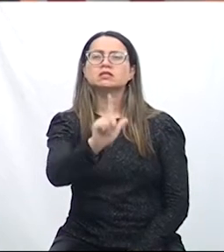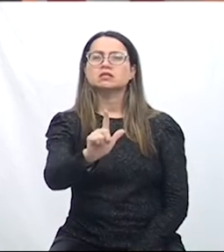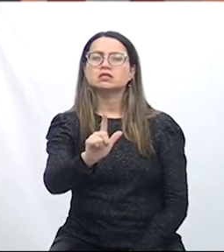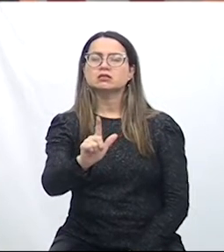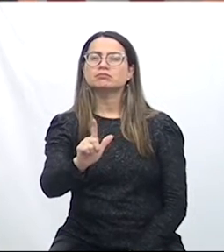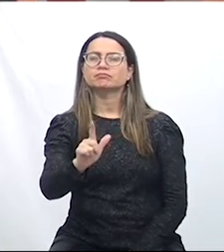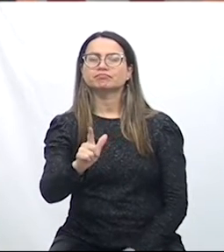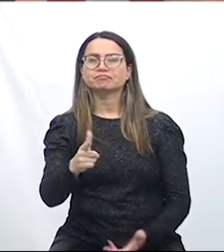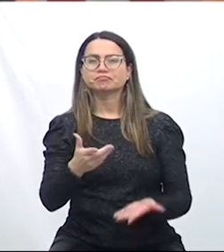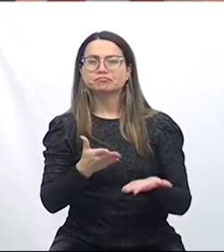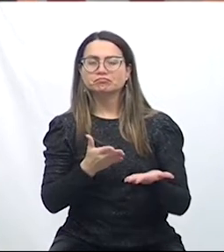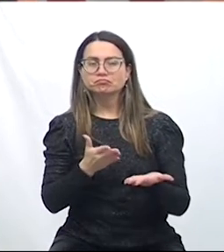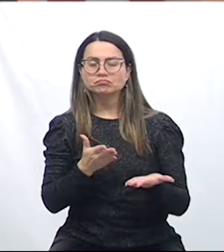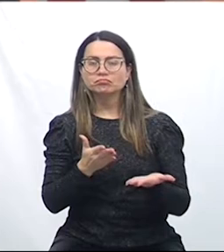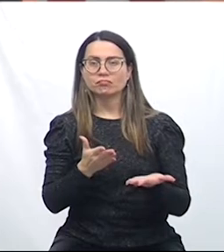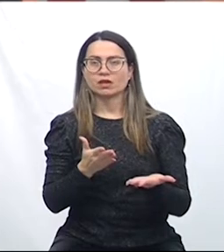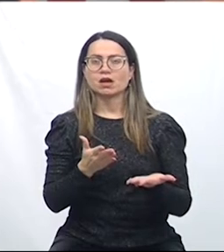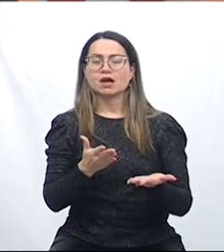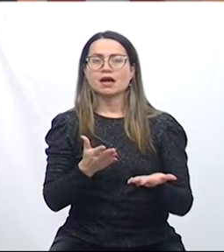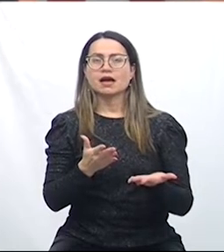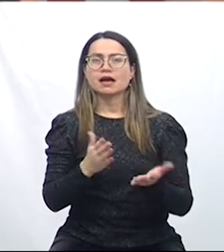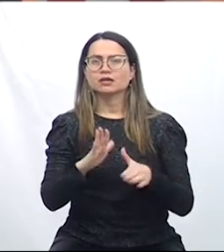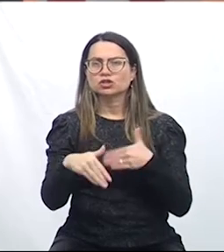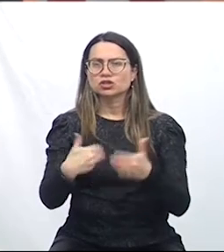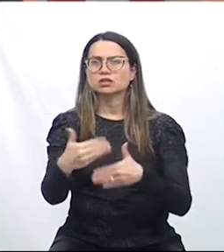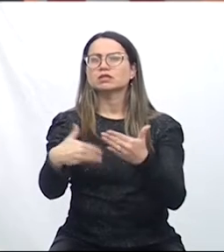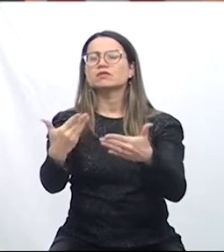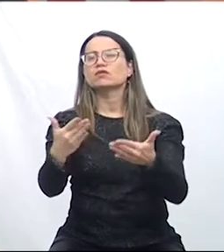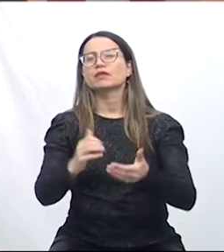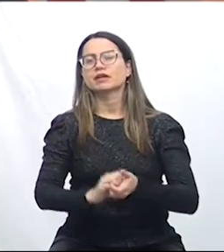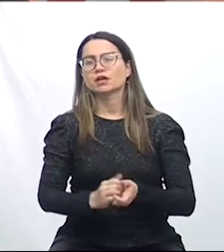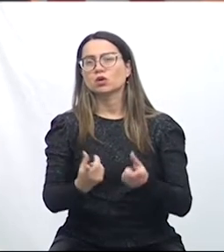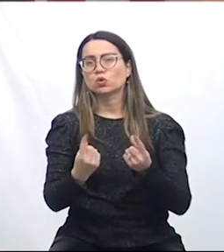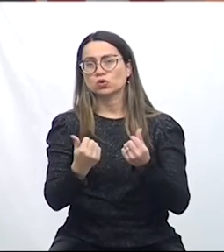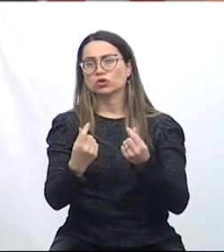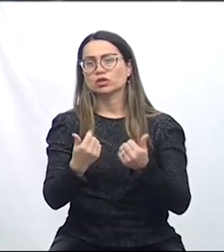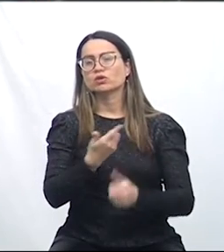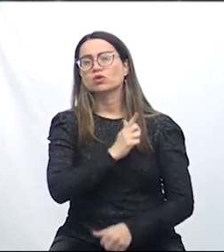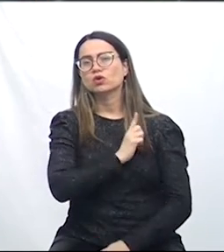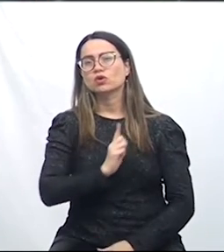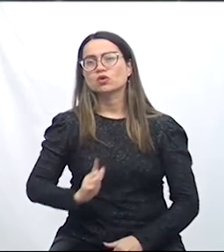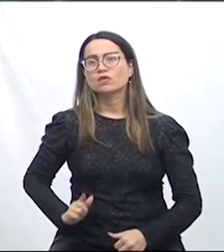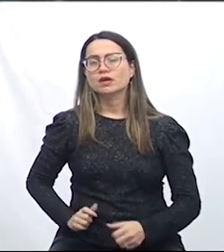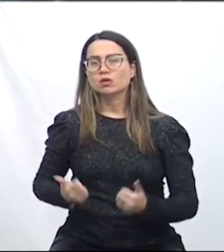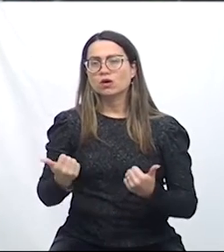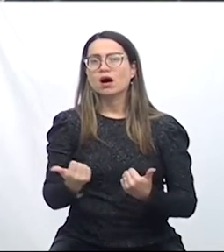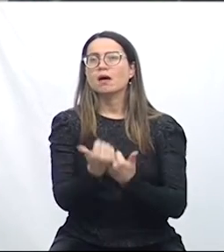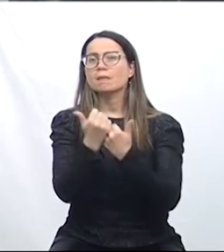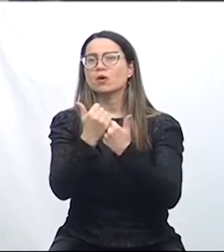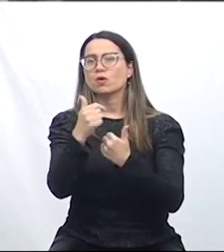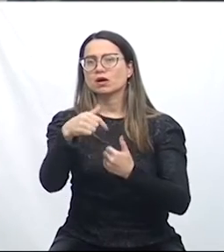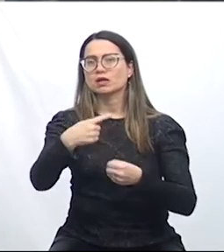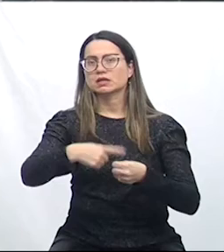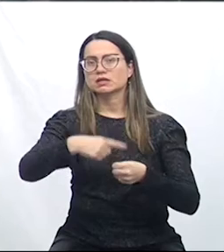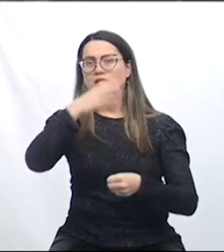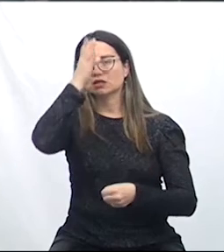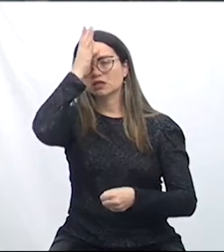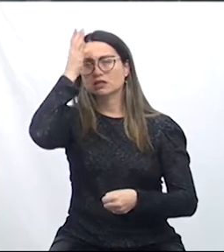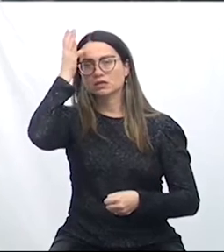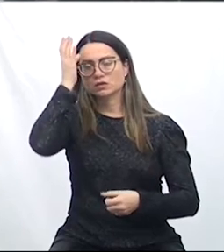consegue investir com recursos garantidos pelo Estado de Santa Catarina. Seria isso, senhora presidente. Muito obrigado. Com a palavra, vereador Juarez de